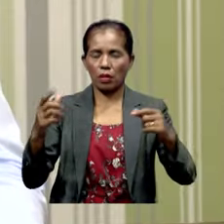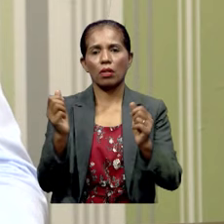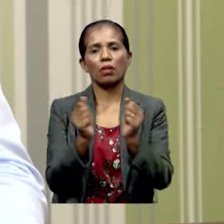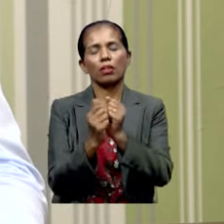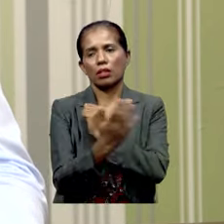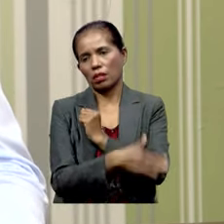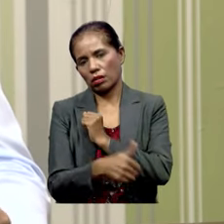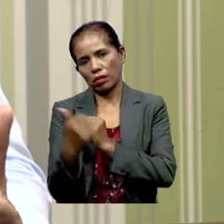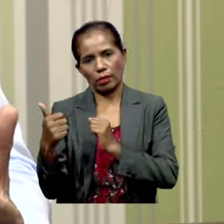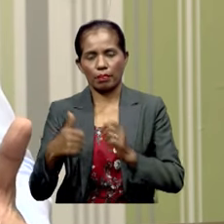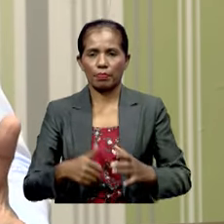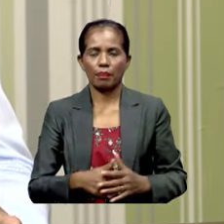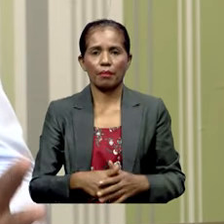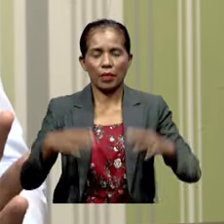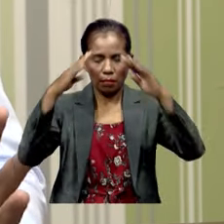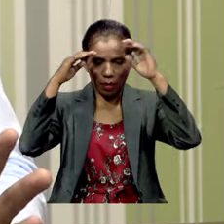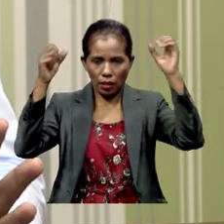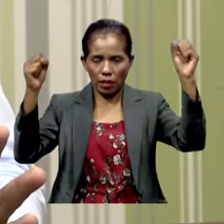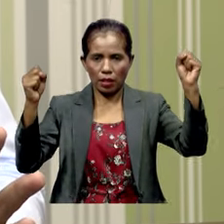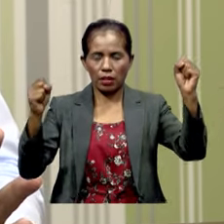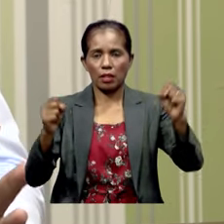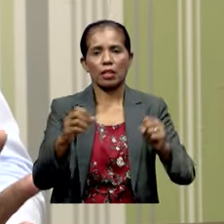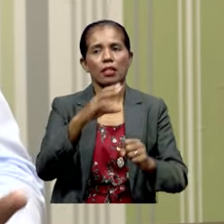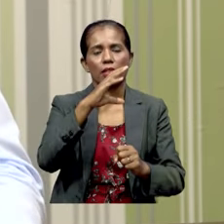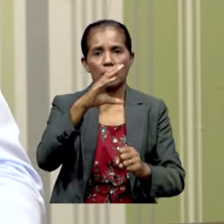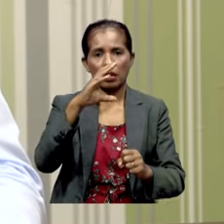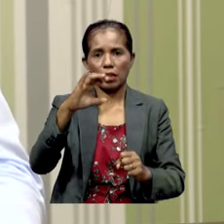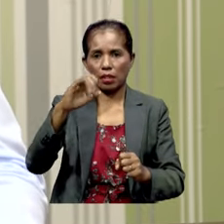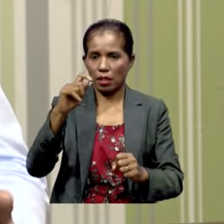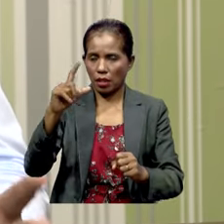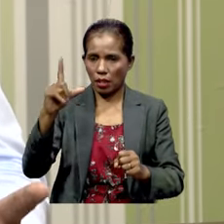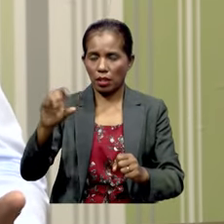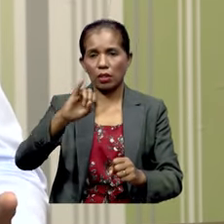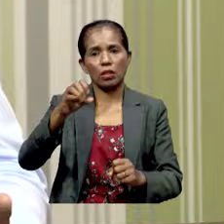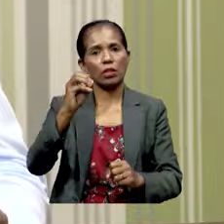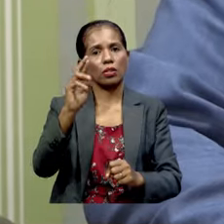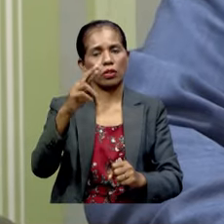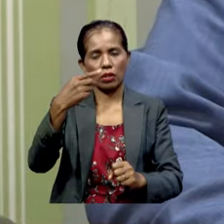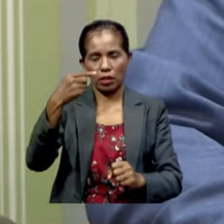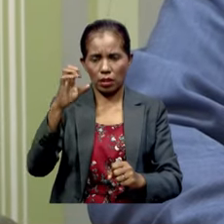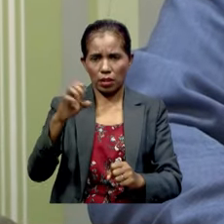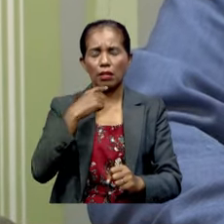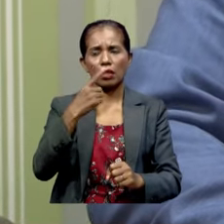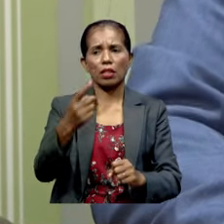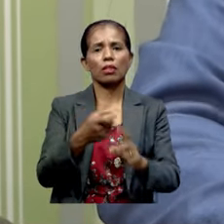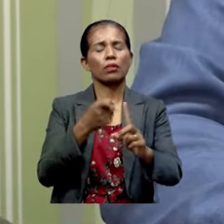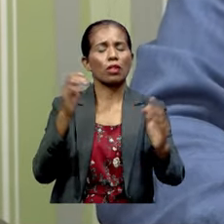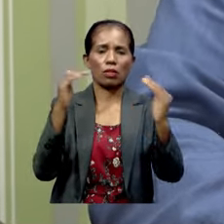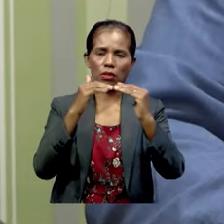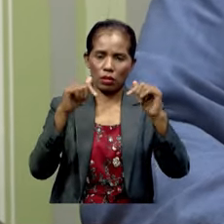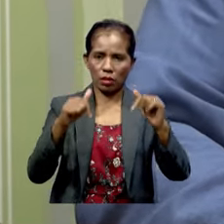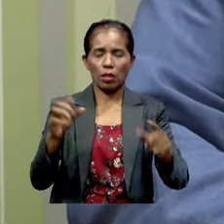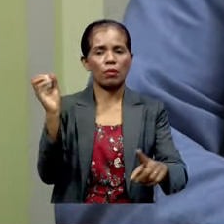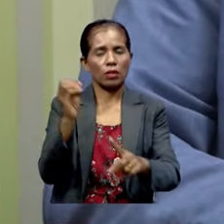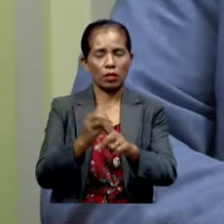Seluta. Presidente Câmara Comércio e Indústria Timor-Leste, Jorge Manuel de Araújo Serrano, afirma, lihusi fórum ne,